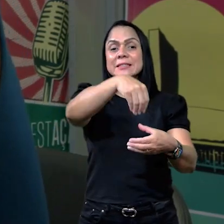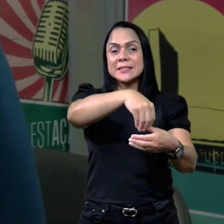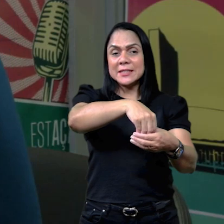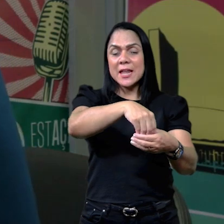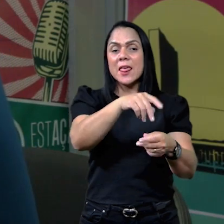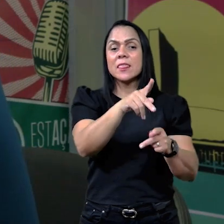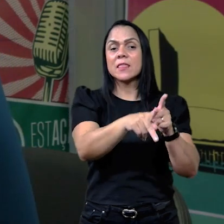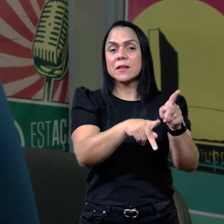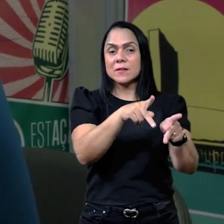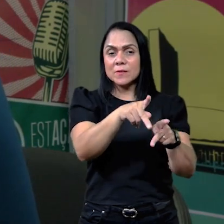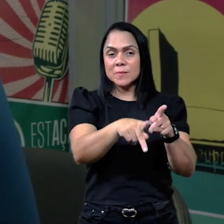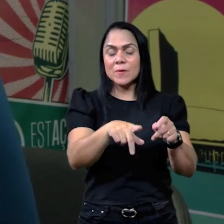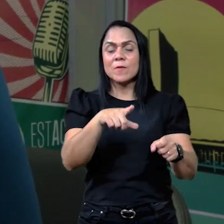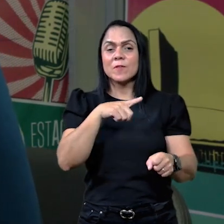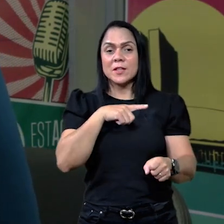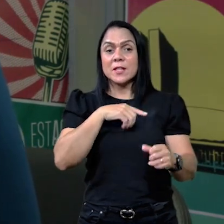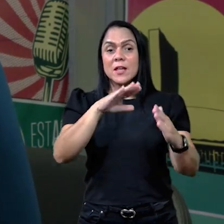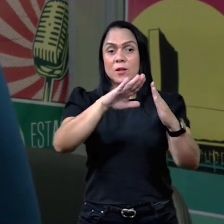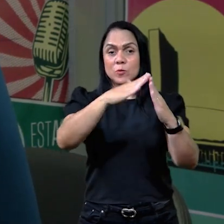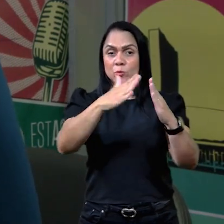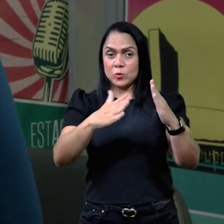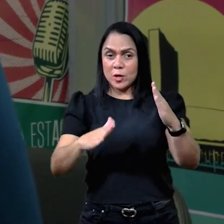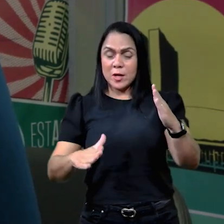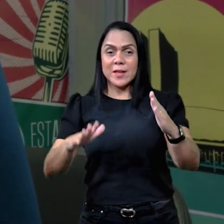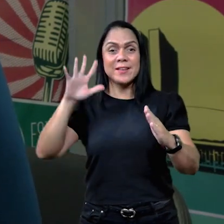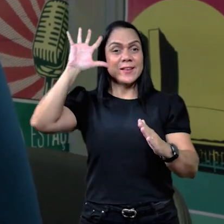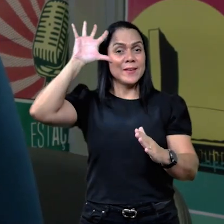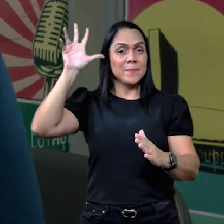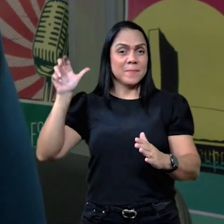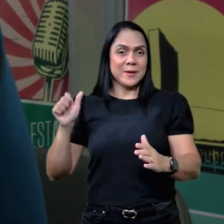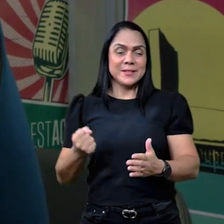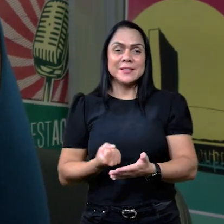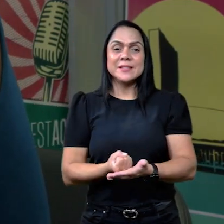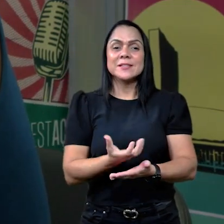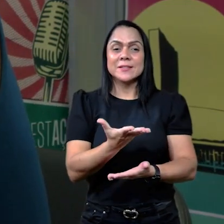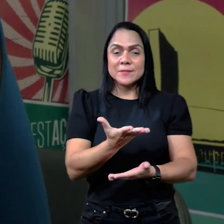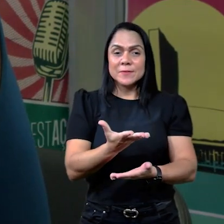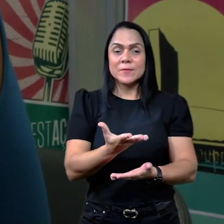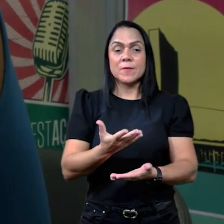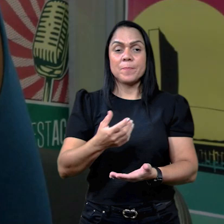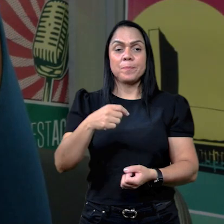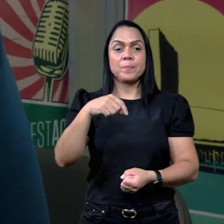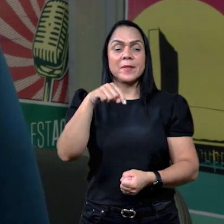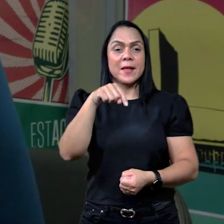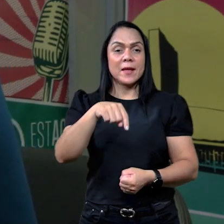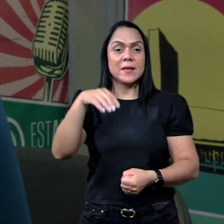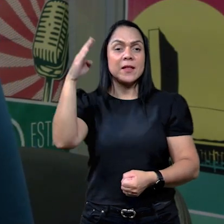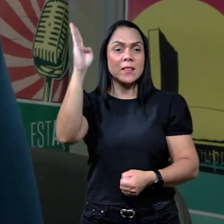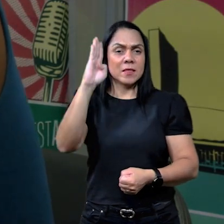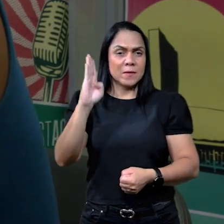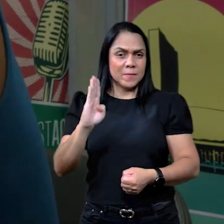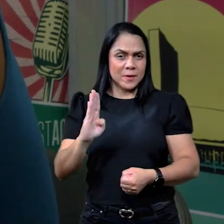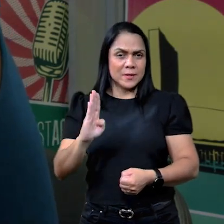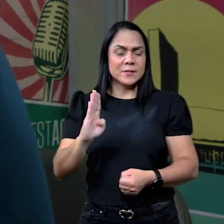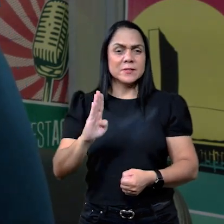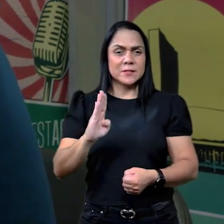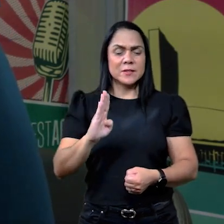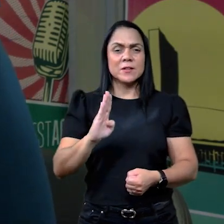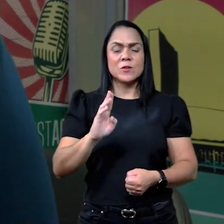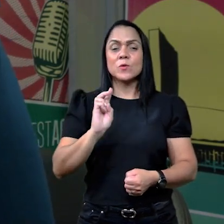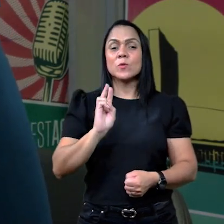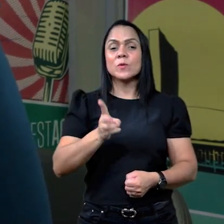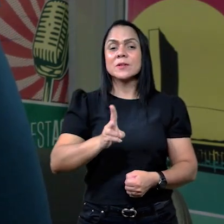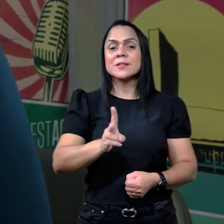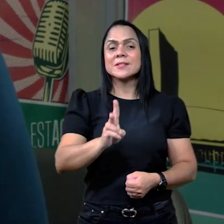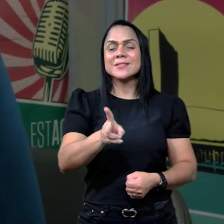povos, nós temos os povos de terreiro de matriz africana. No Brasil, eu costumo dizer sempre